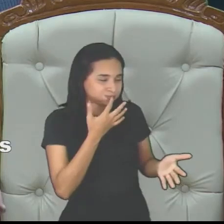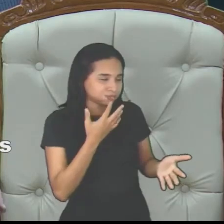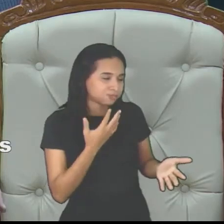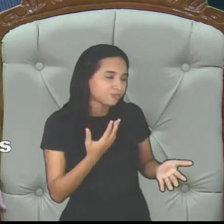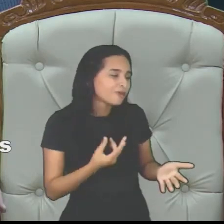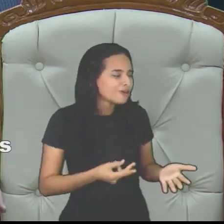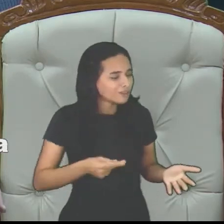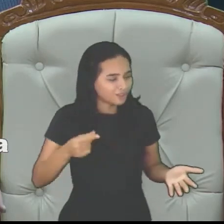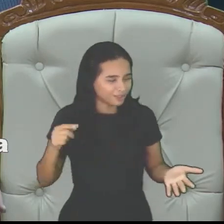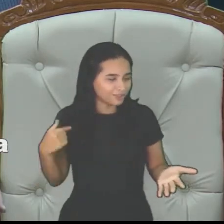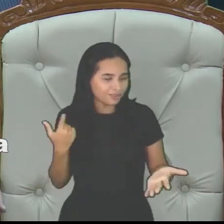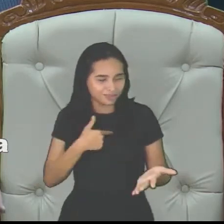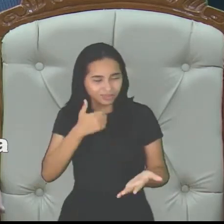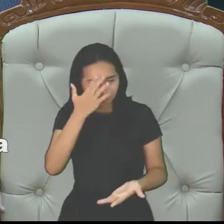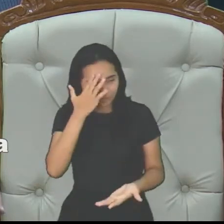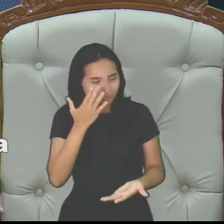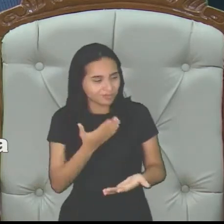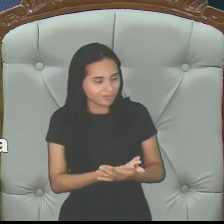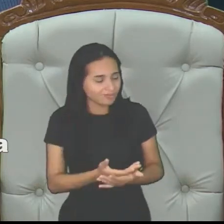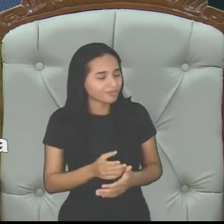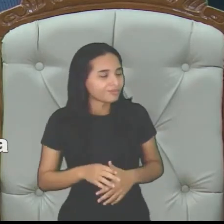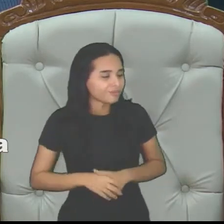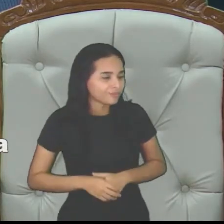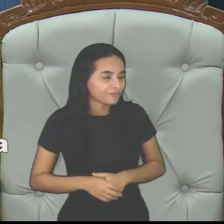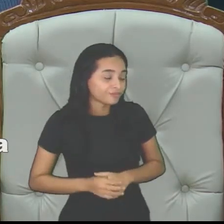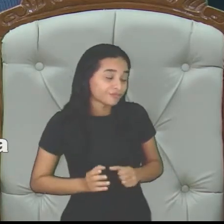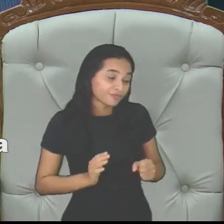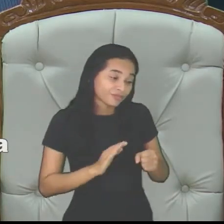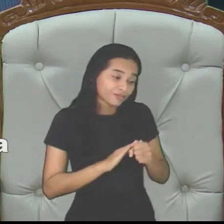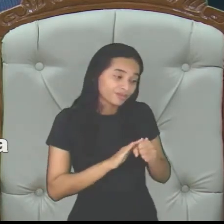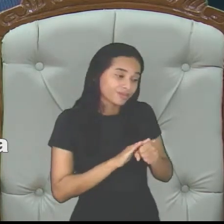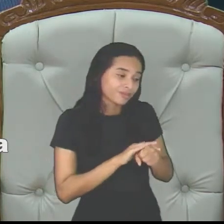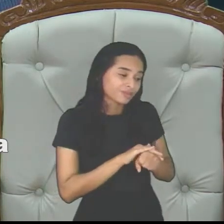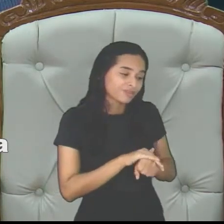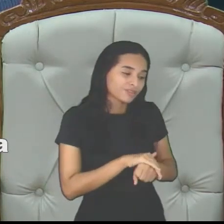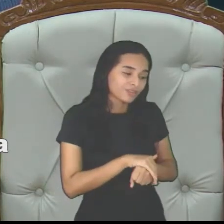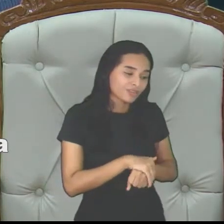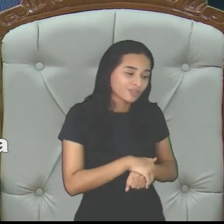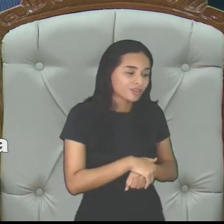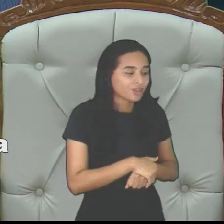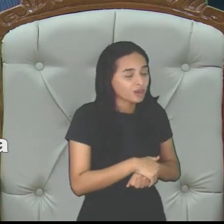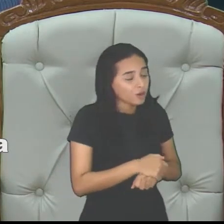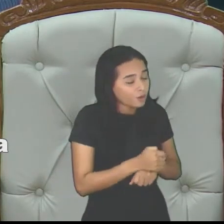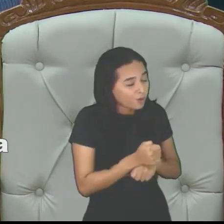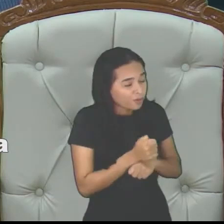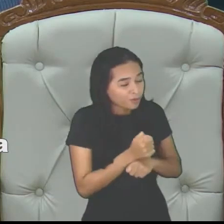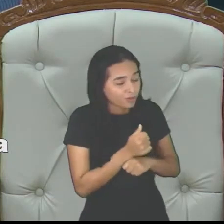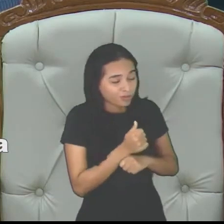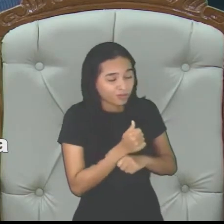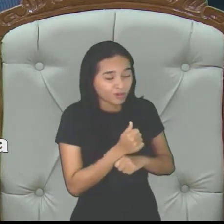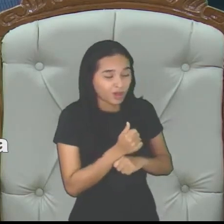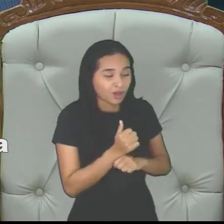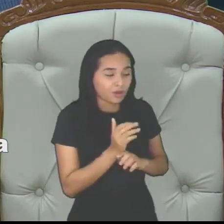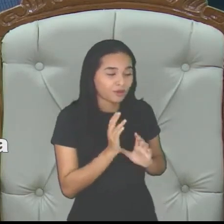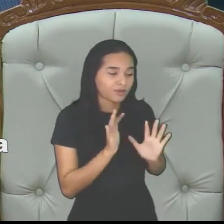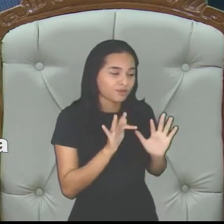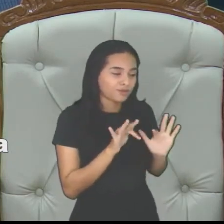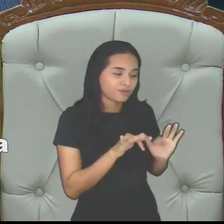quando cremos. A noite está quase